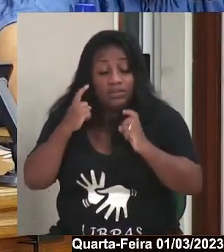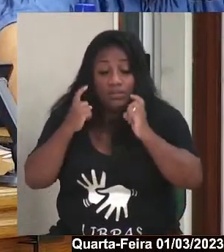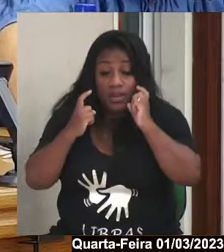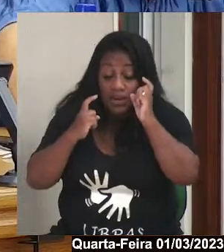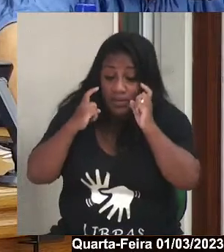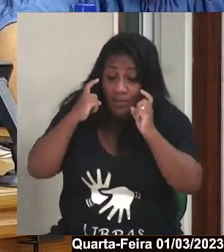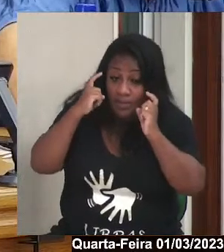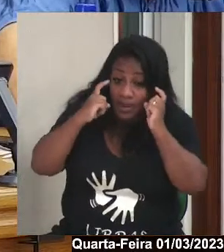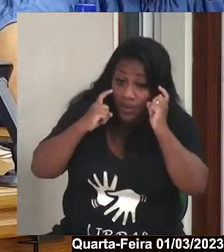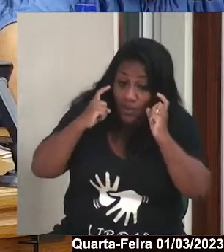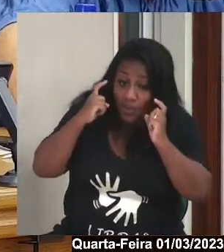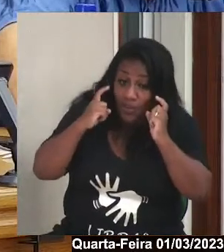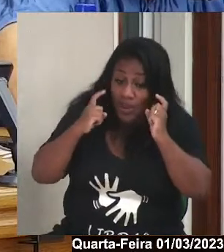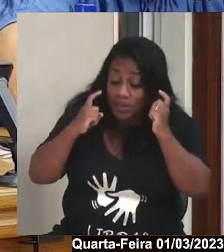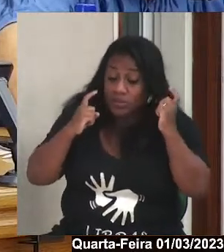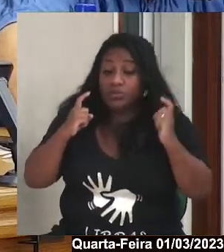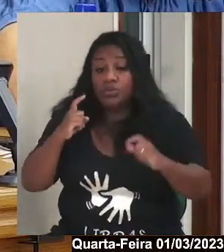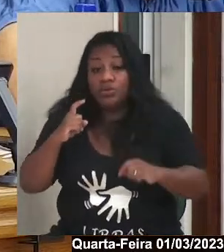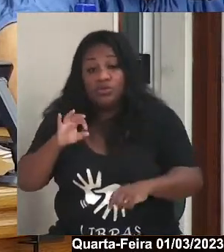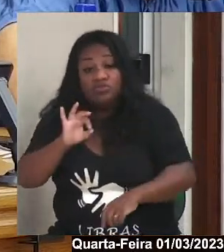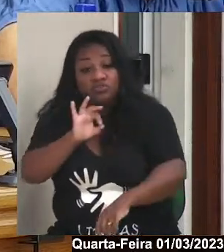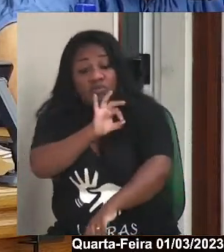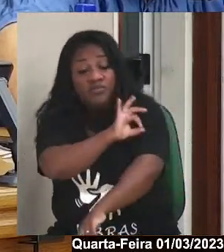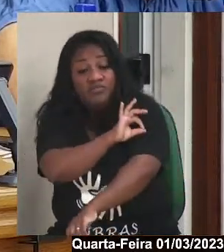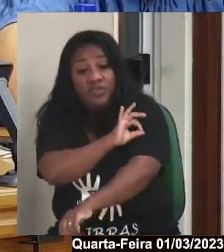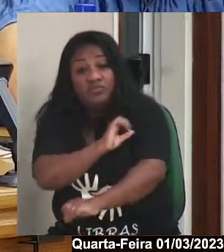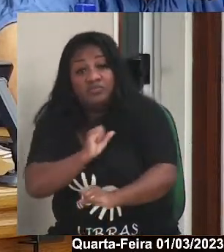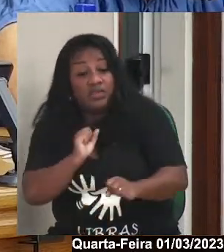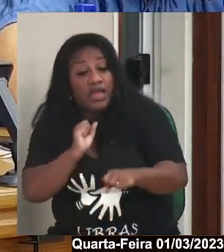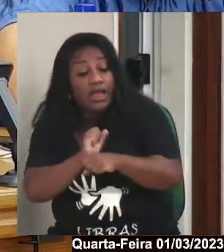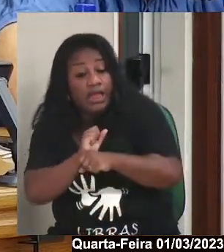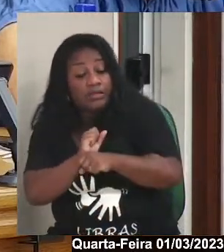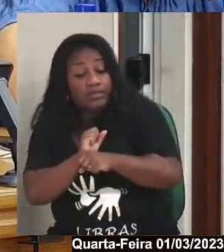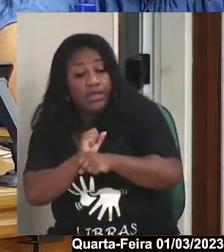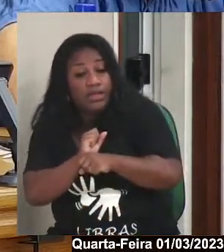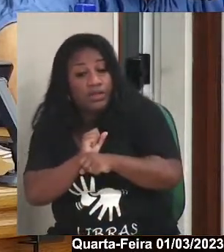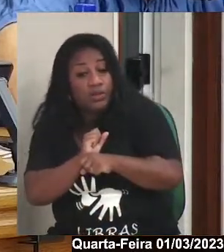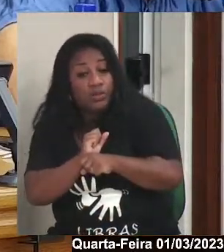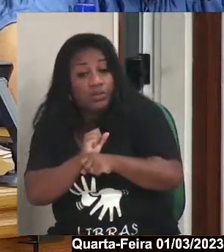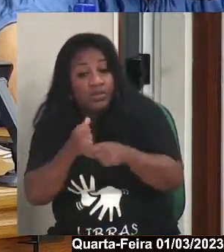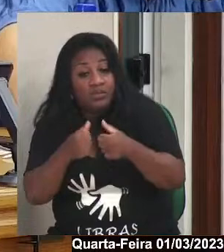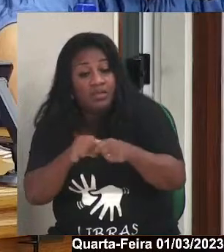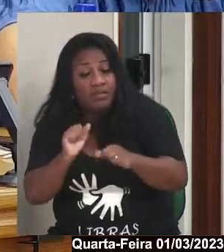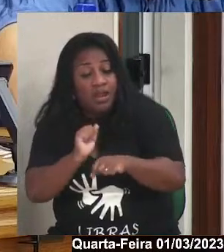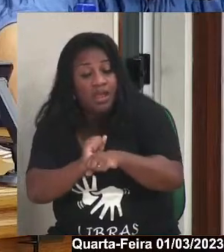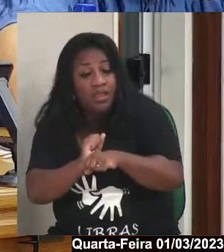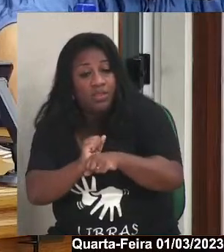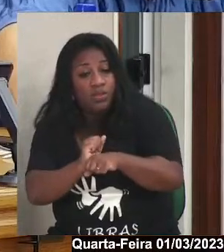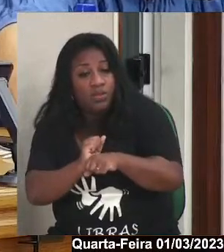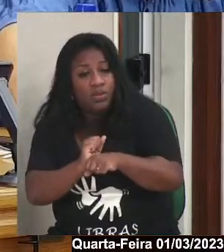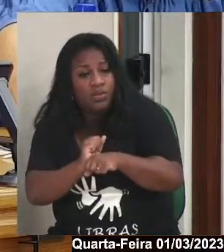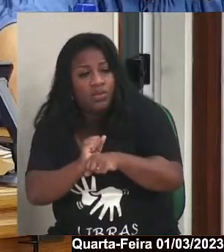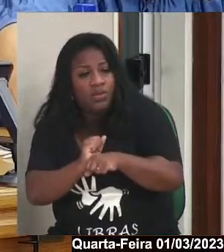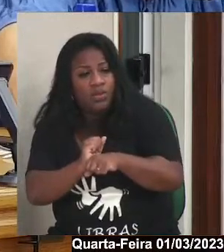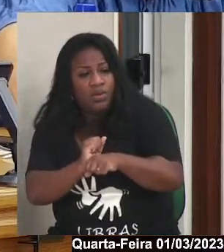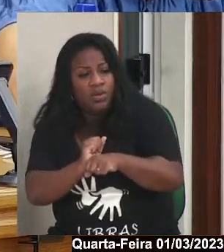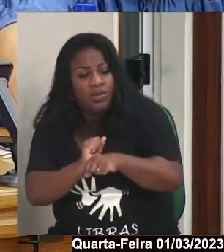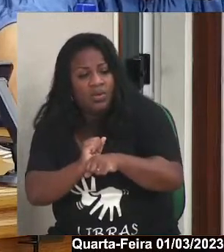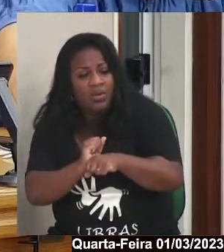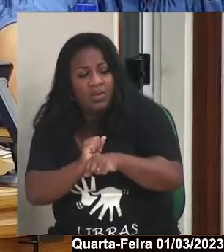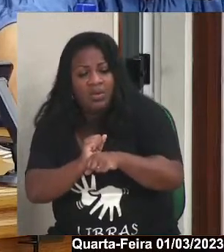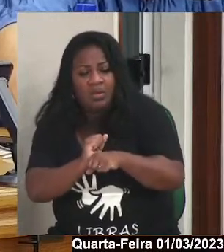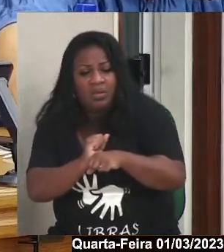preocupado, mas muito preocupado mesmo, se o prefeito não se mexesse, né, Sousa? Se o prefeito